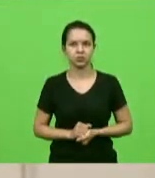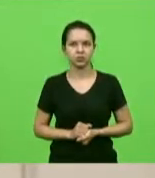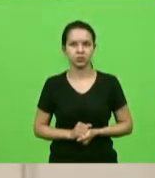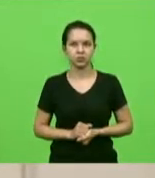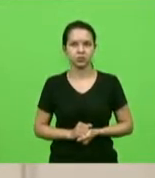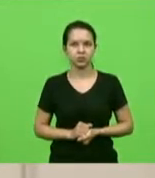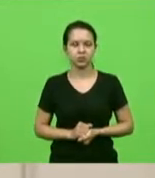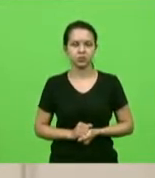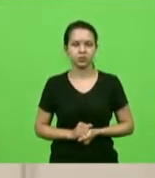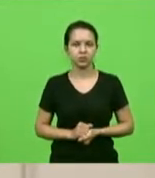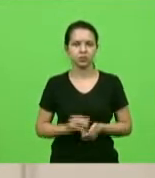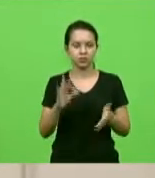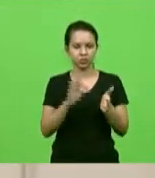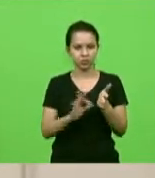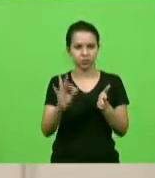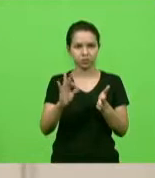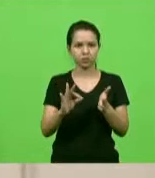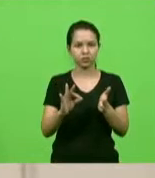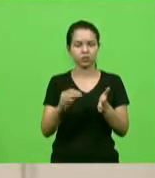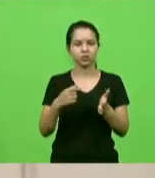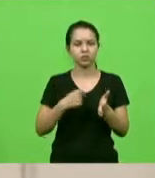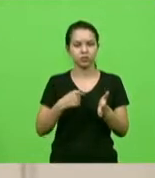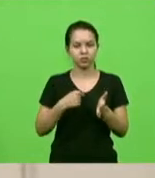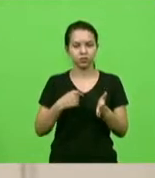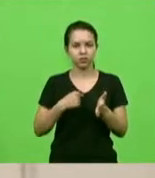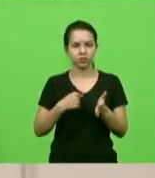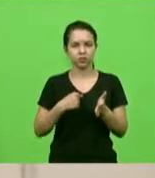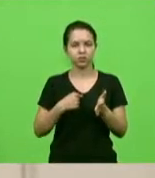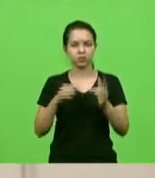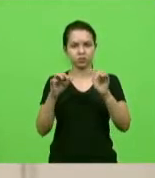destaco que eu estou reproduzindo